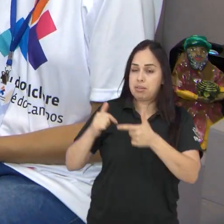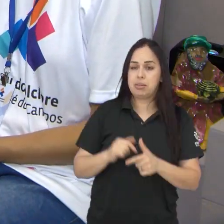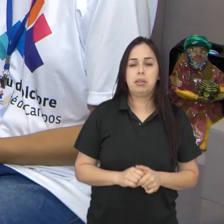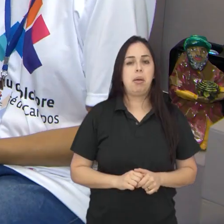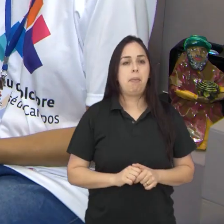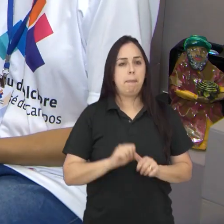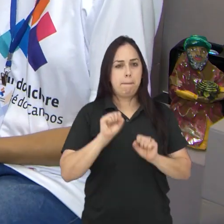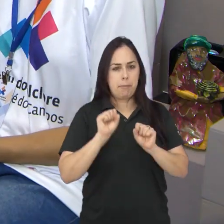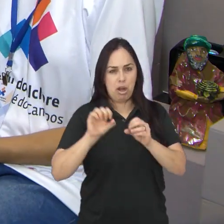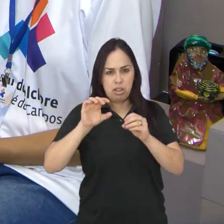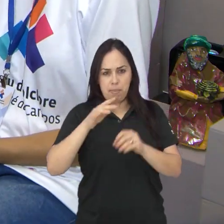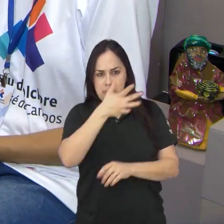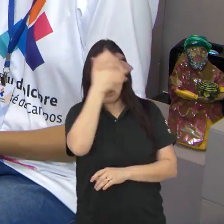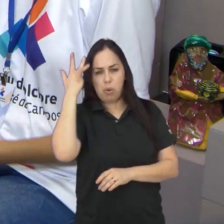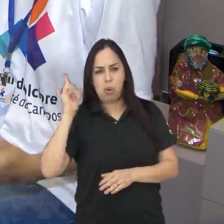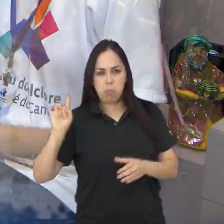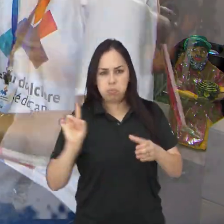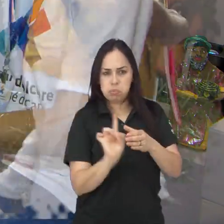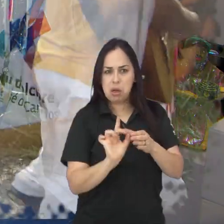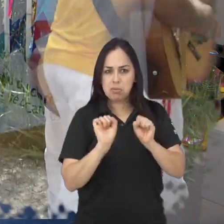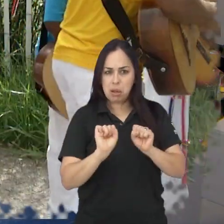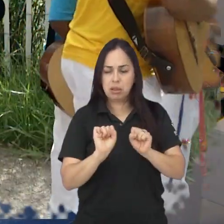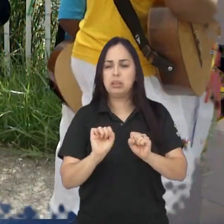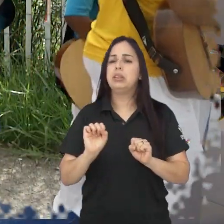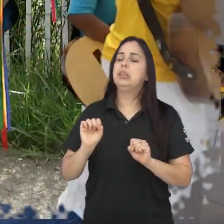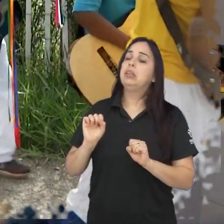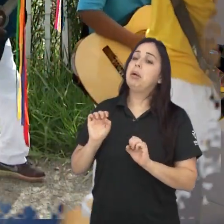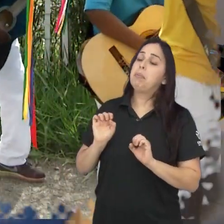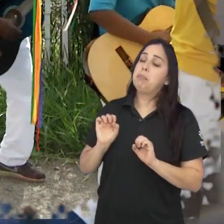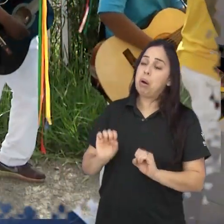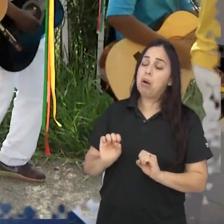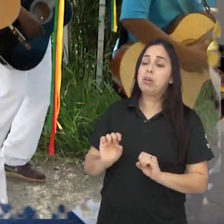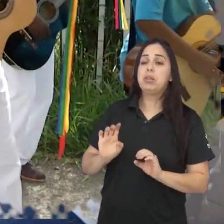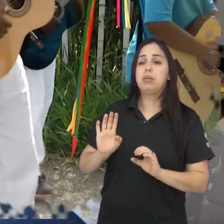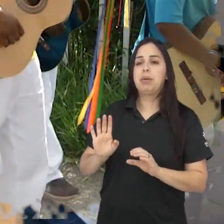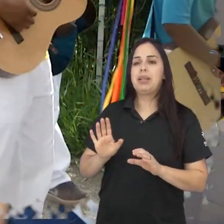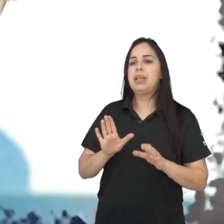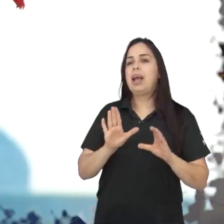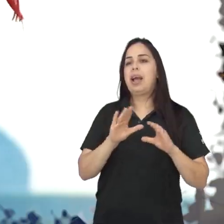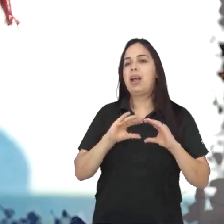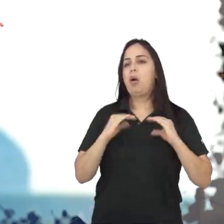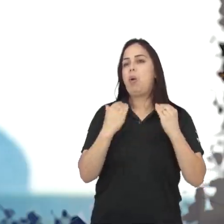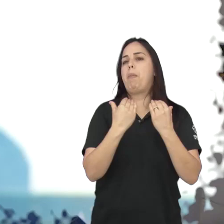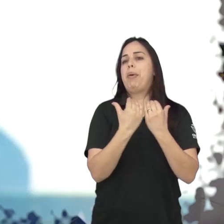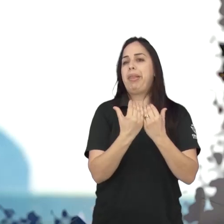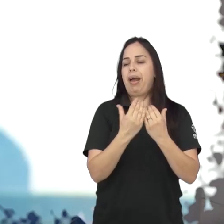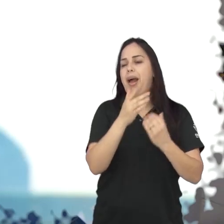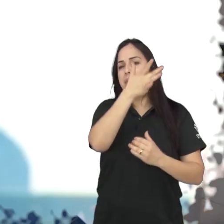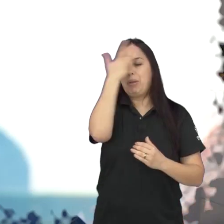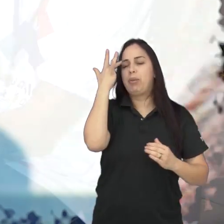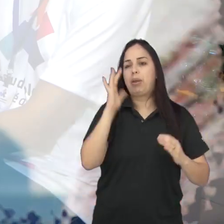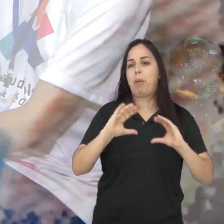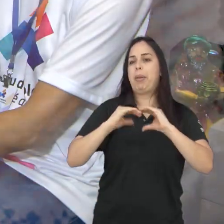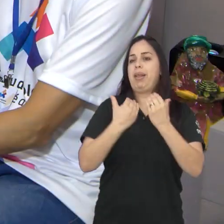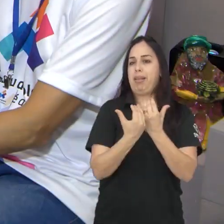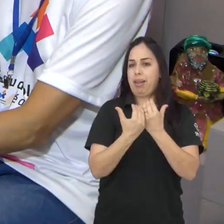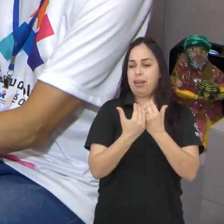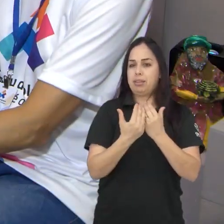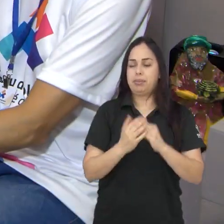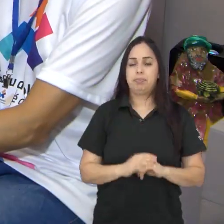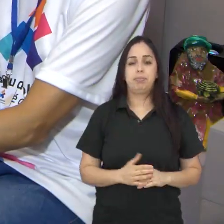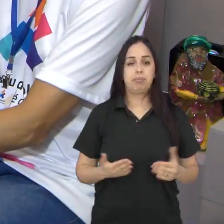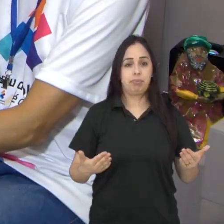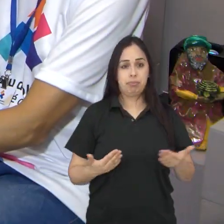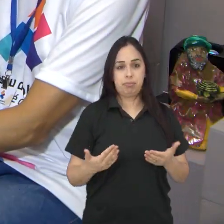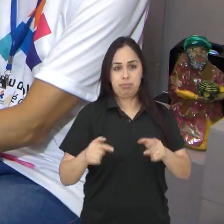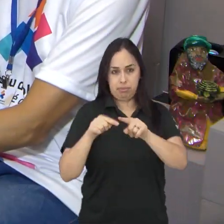também. Podem agregados também, mas assim, normalmente são agregados da comunidade, pessoas próximas, né? E falando, a gente está